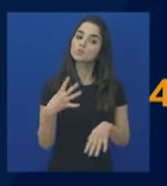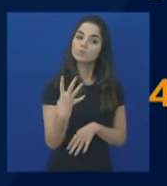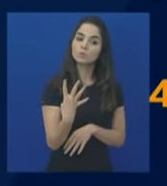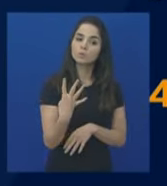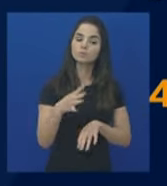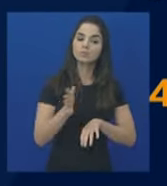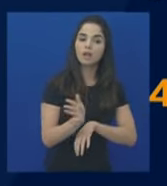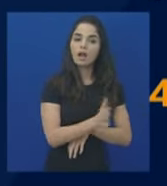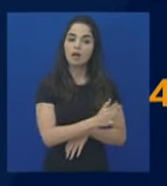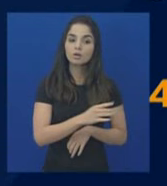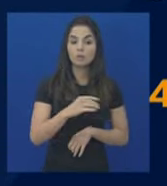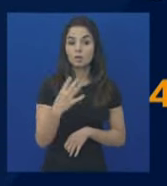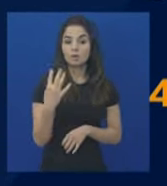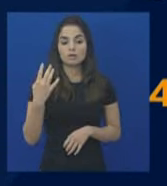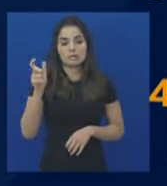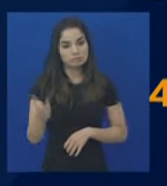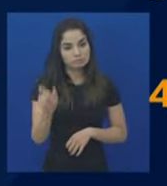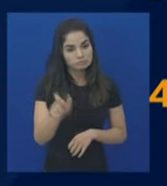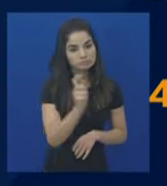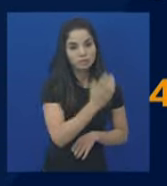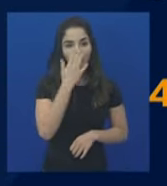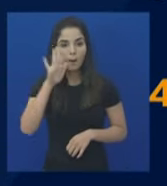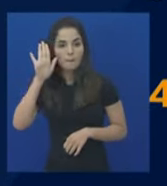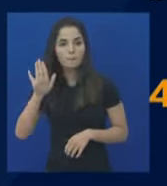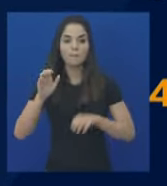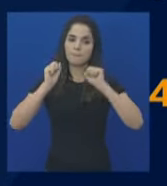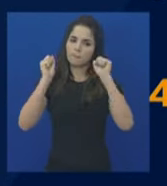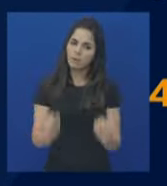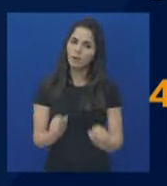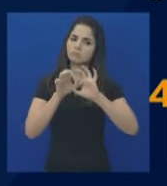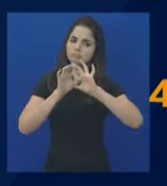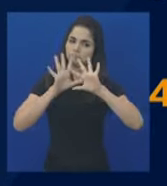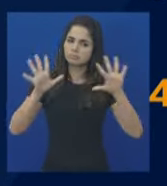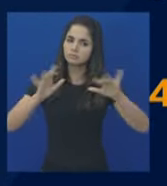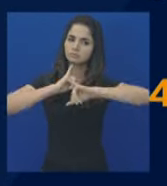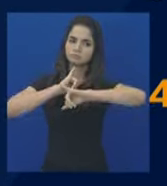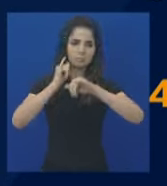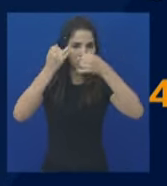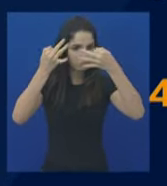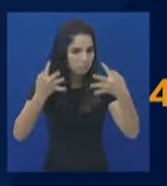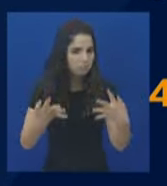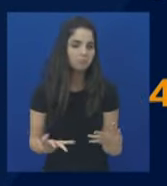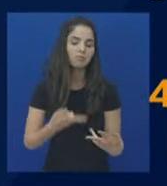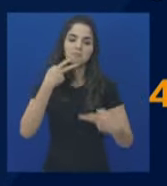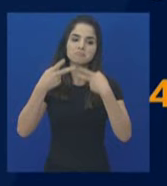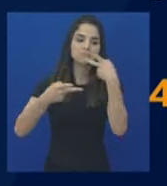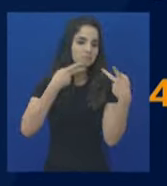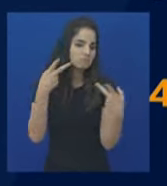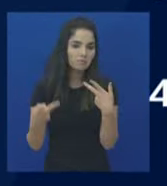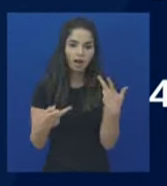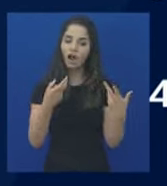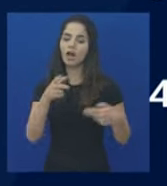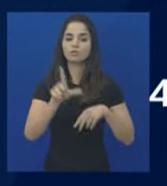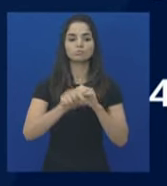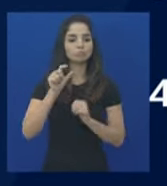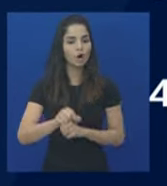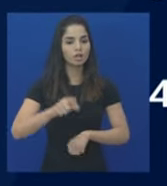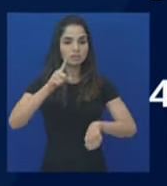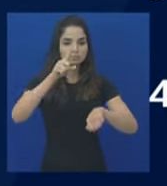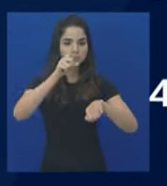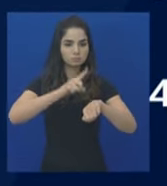cada um poderá fazer as suas considerações finais em ordem também estabelecida por sorteio. No